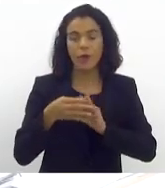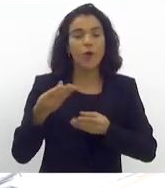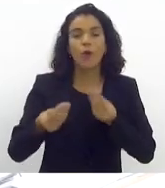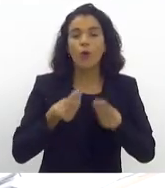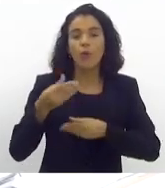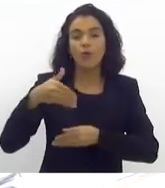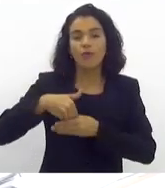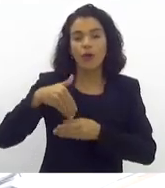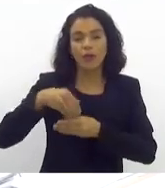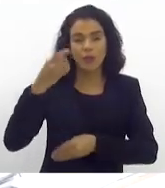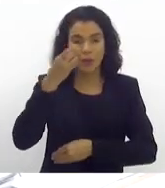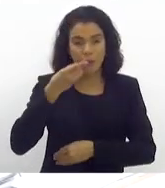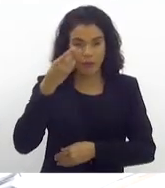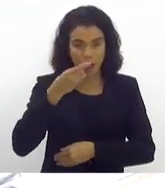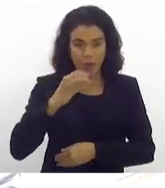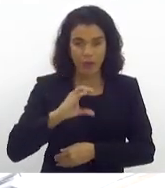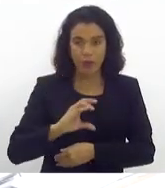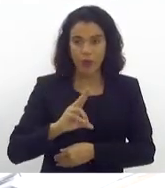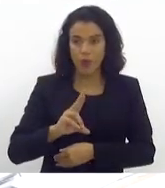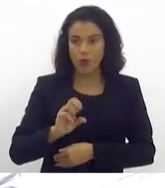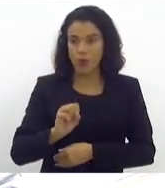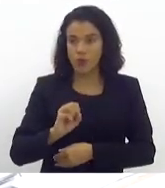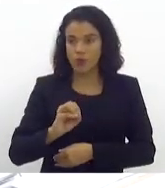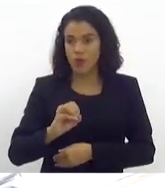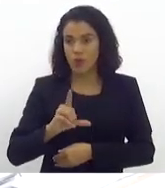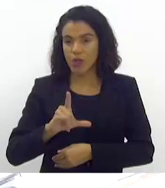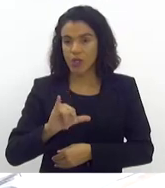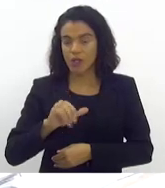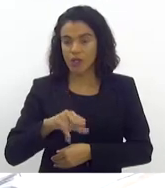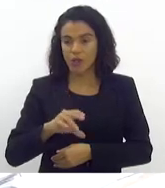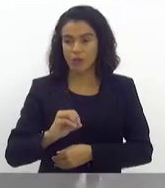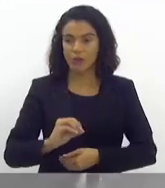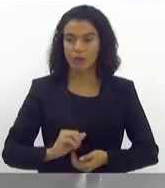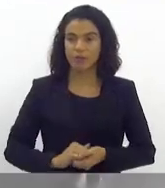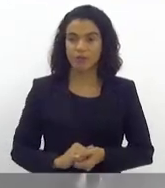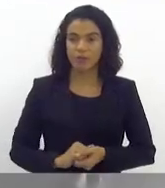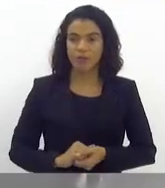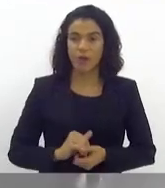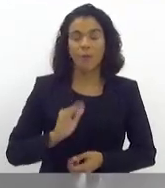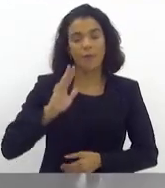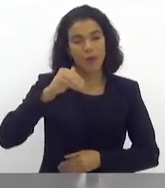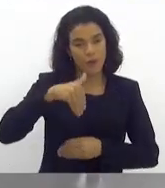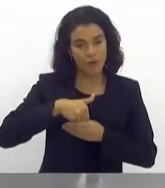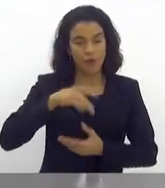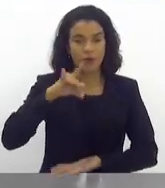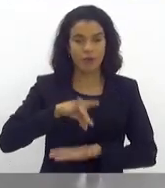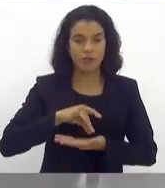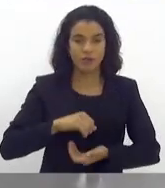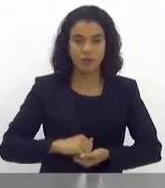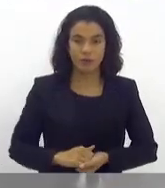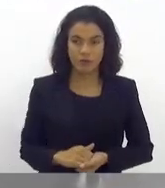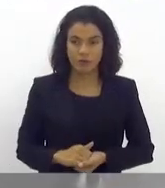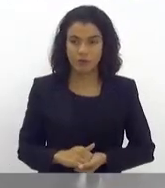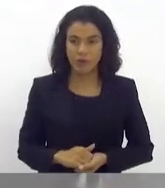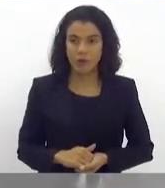Vinícius Cozzolino, pelo voto original, pela divergência com o deputado Carlos Mink. Pelo voto original, senhor presidente.